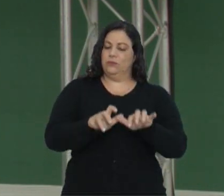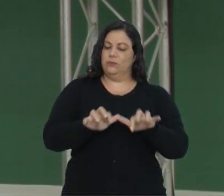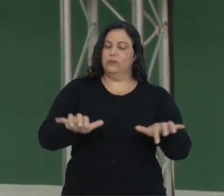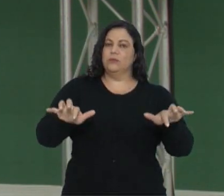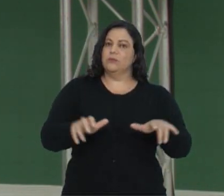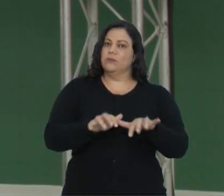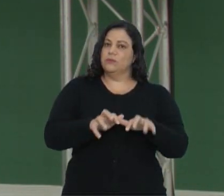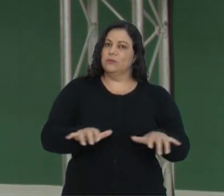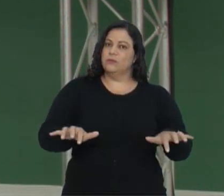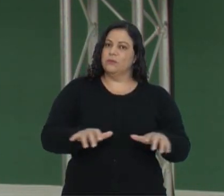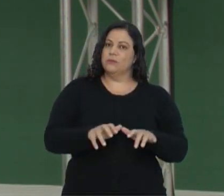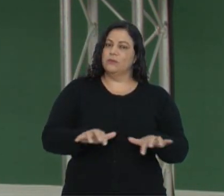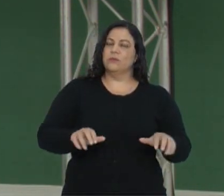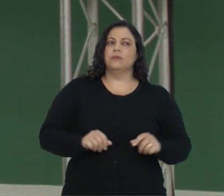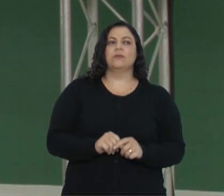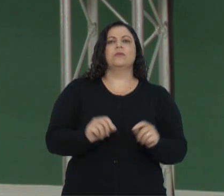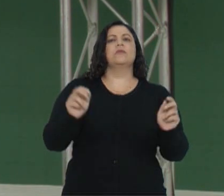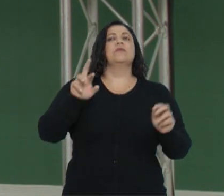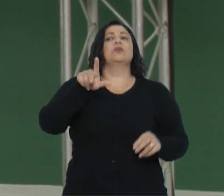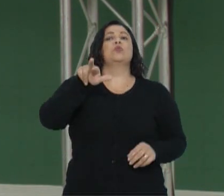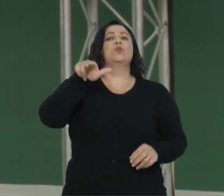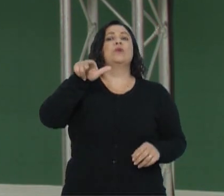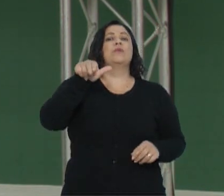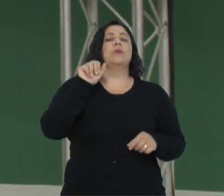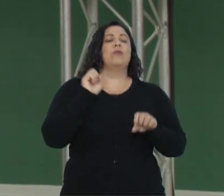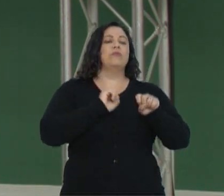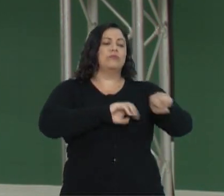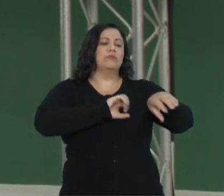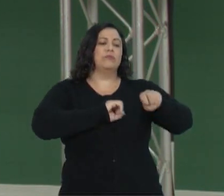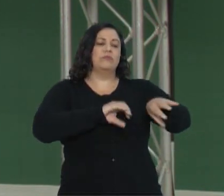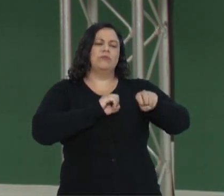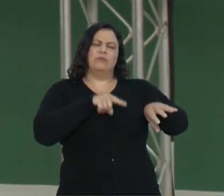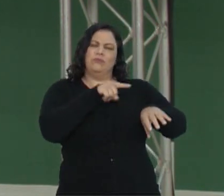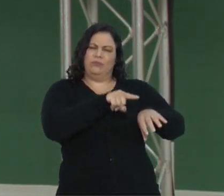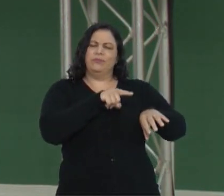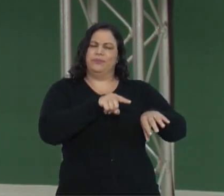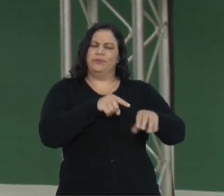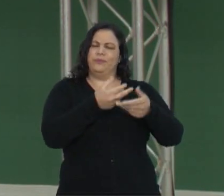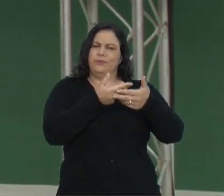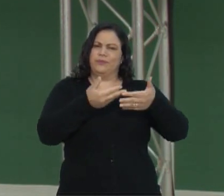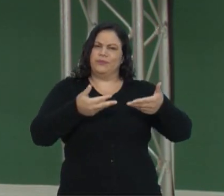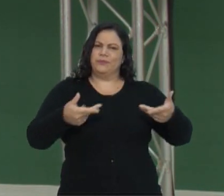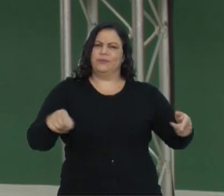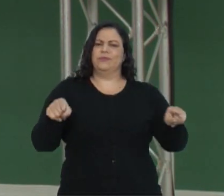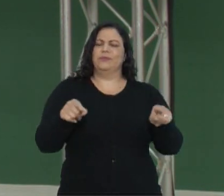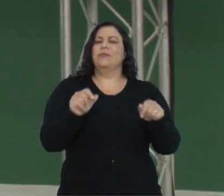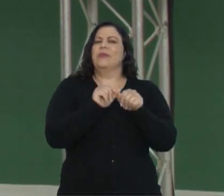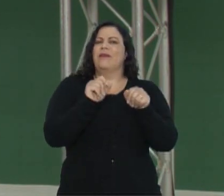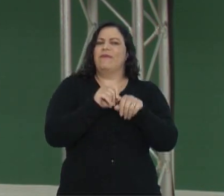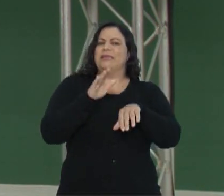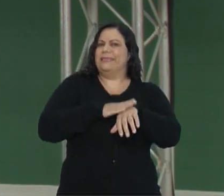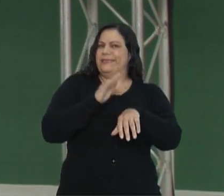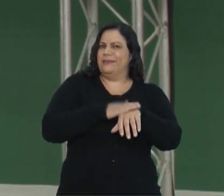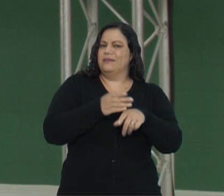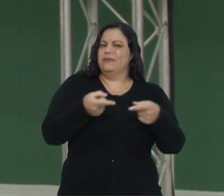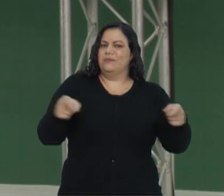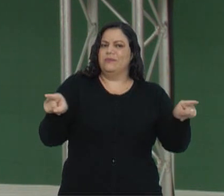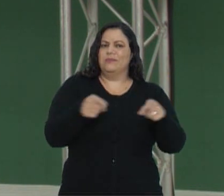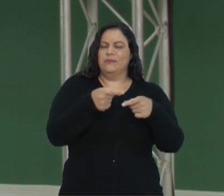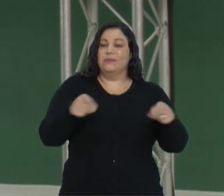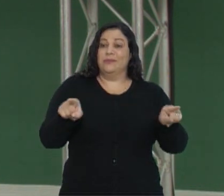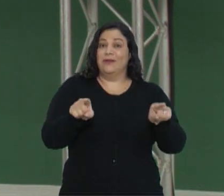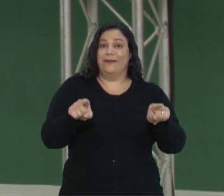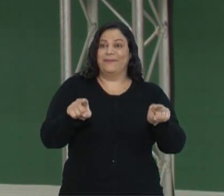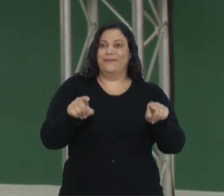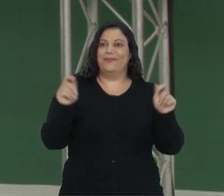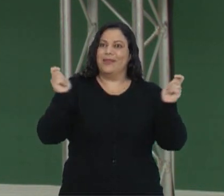aí por coincidência o irmão dele ensinou ele a se aprimorar nas composições, e no órgão ele acabou arrombando um emprego até